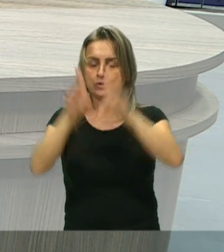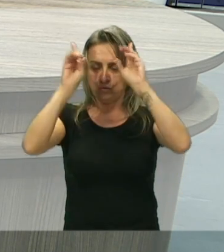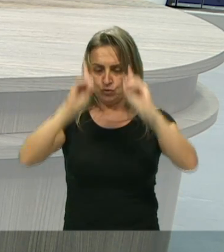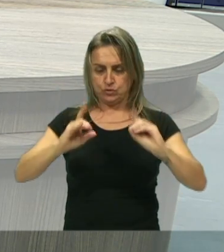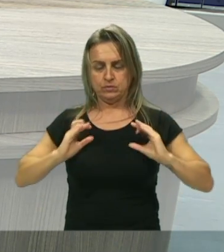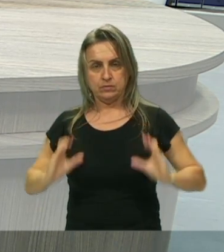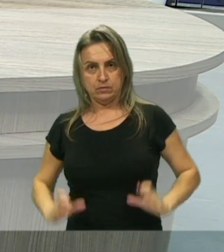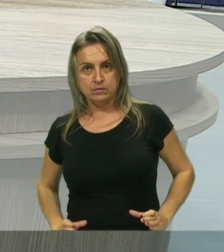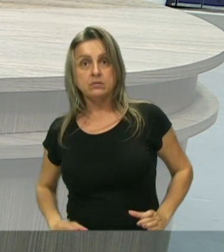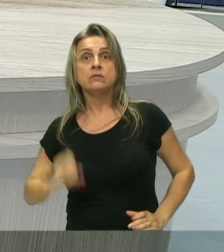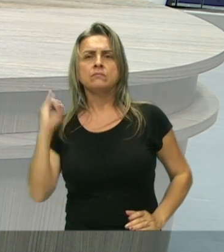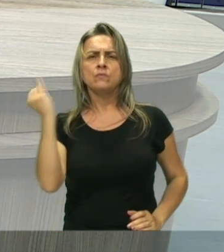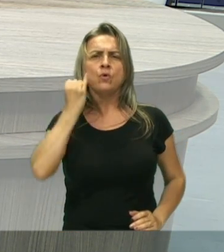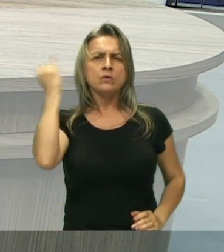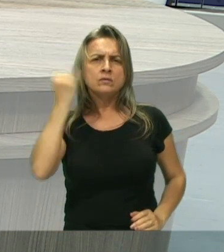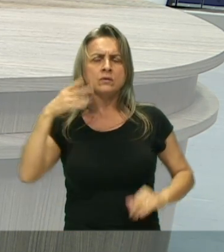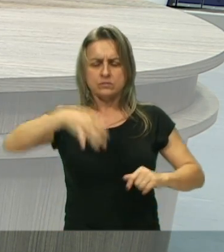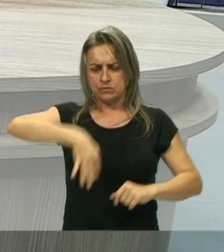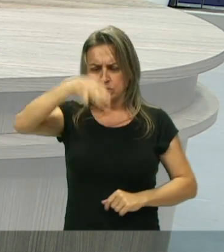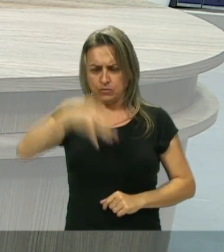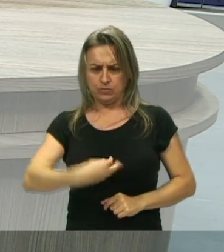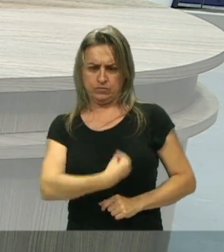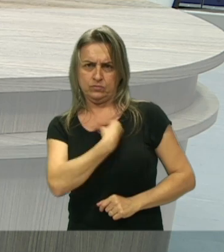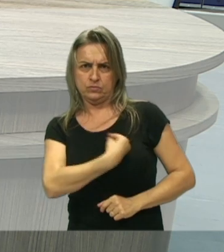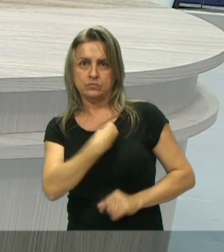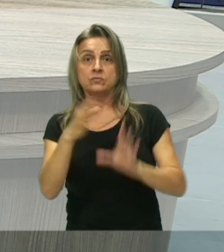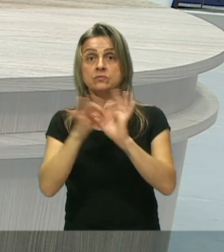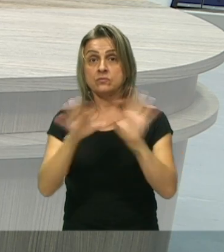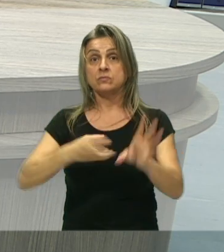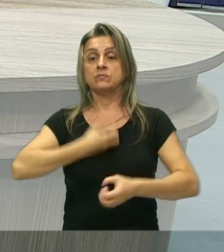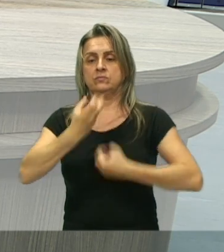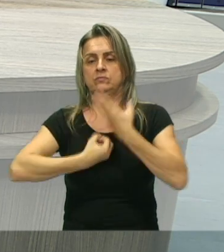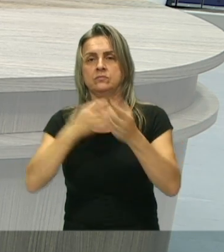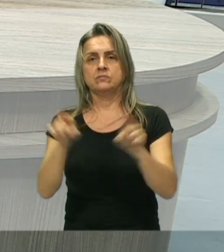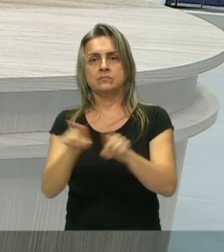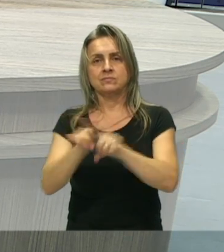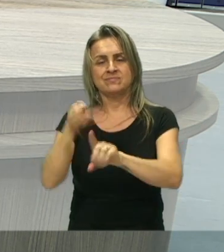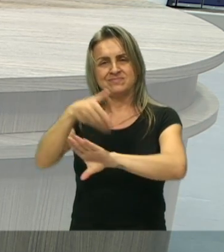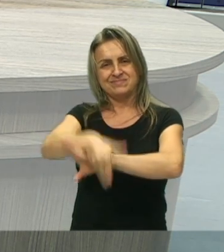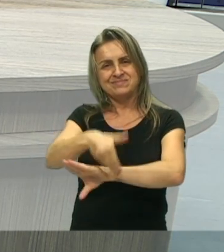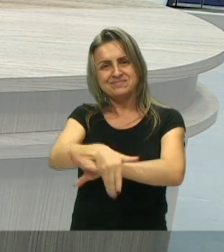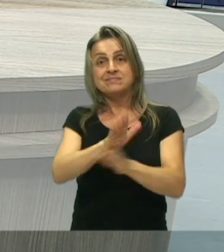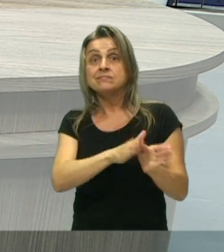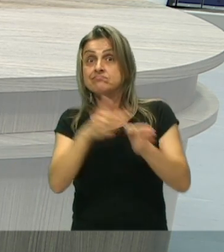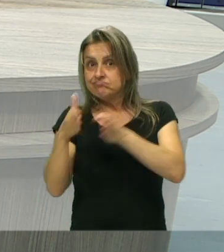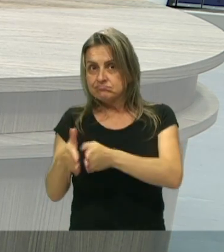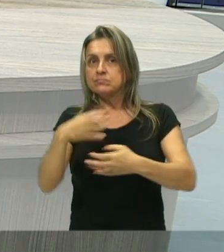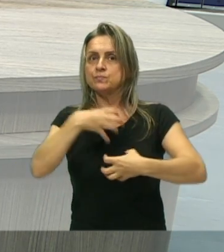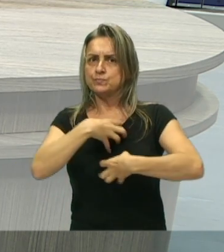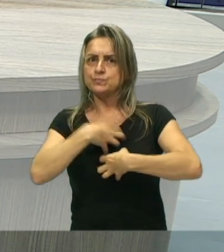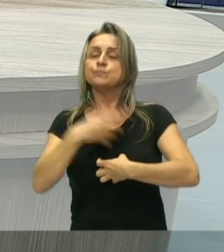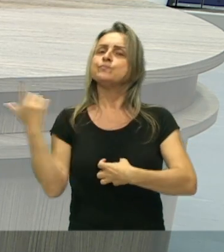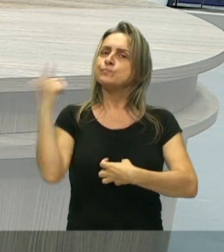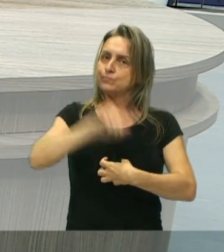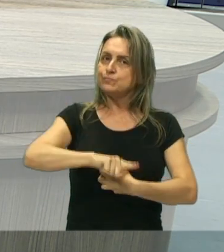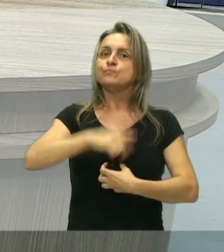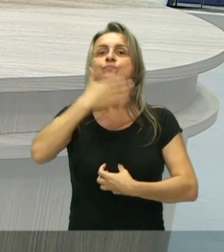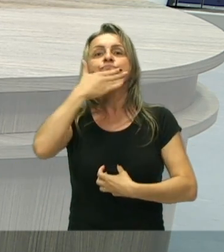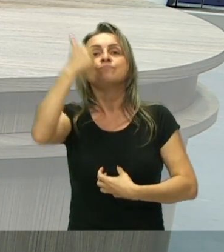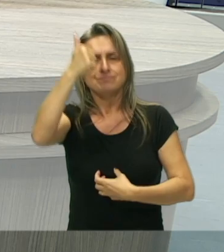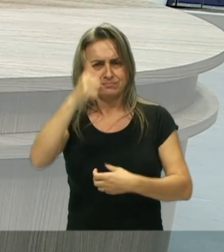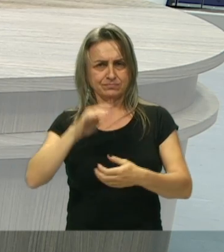vida, liberdade de expressão e participação, ao lado dos demais direitos sociais para consolidar e fortalecer o SUS como